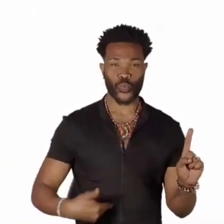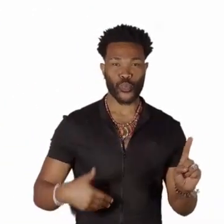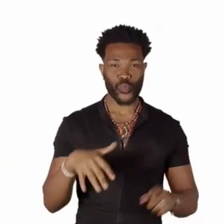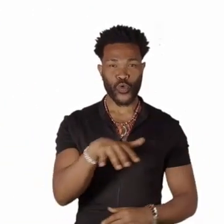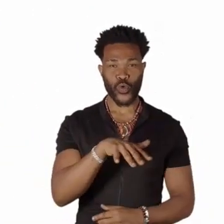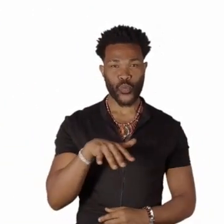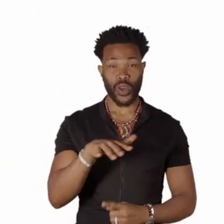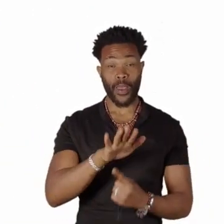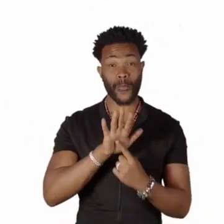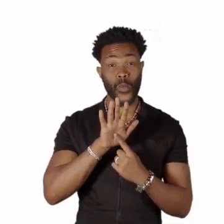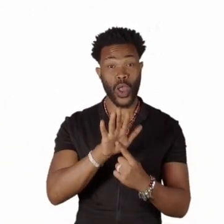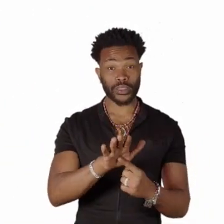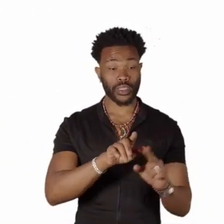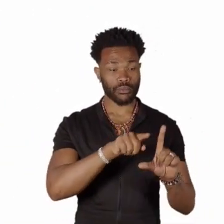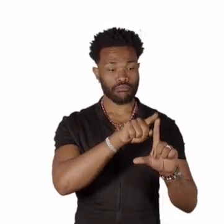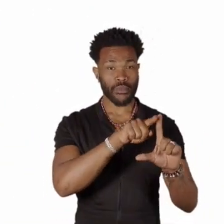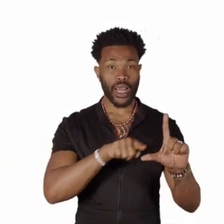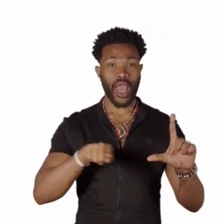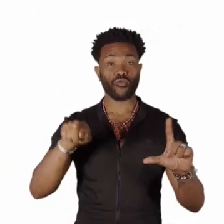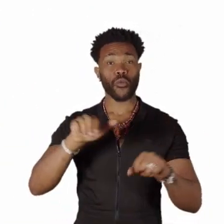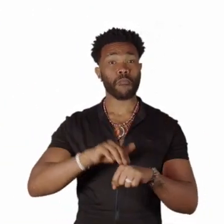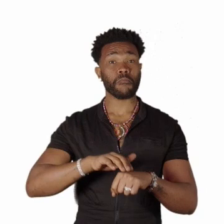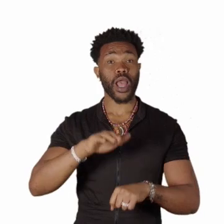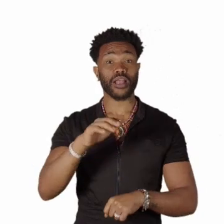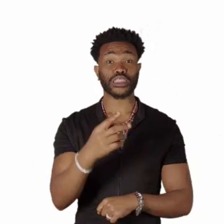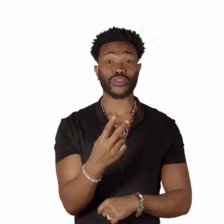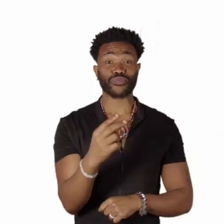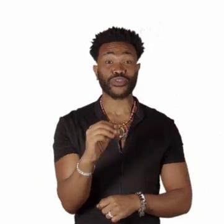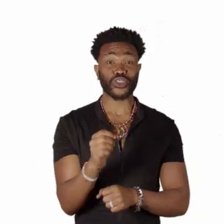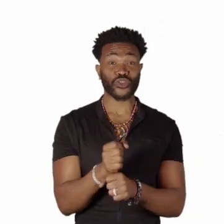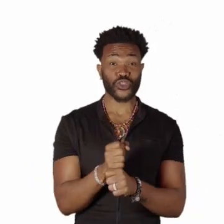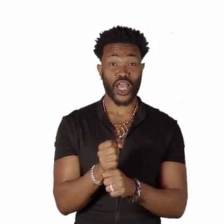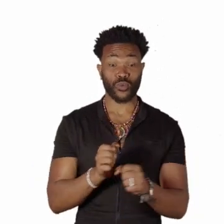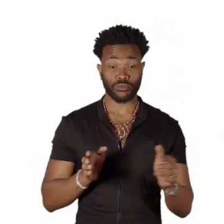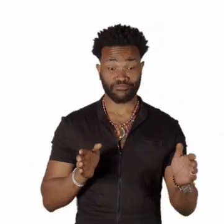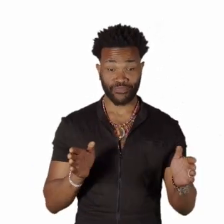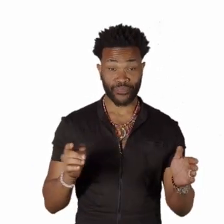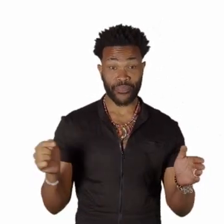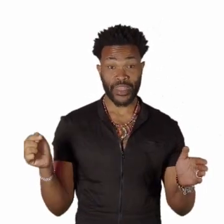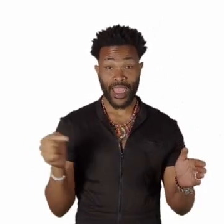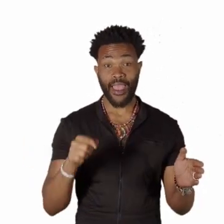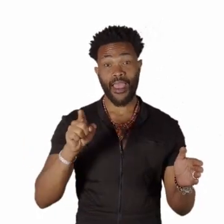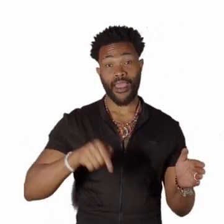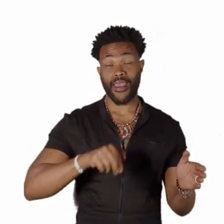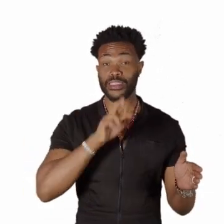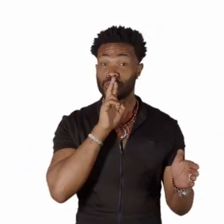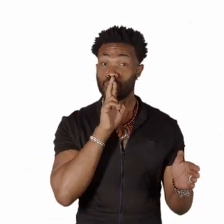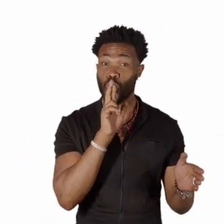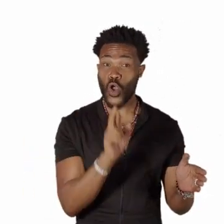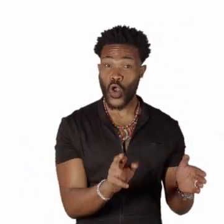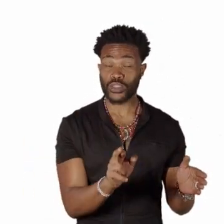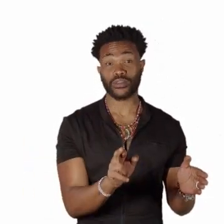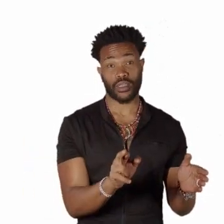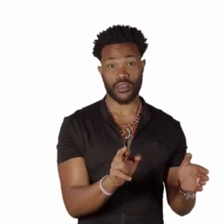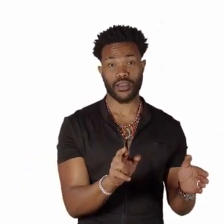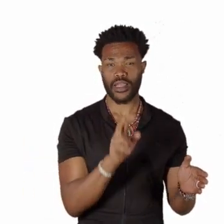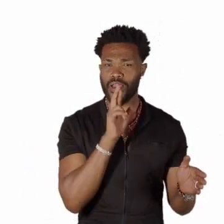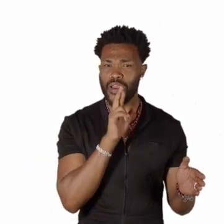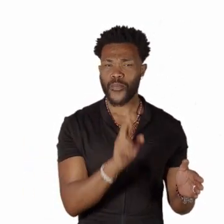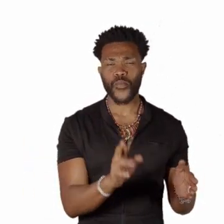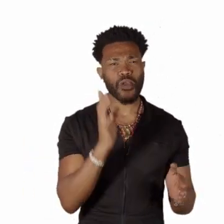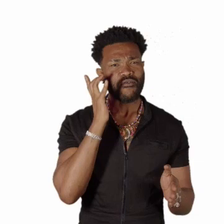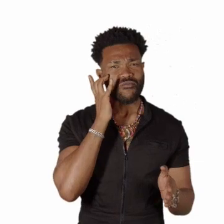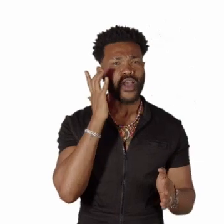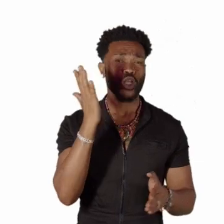trazido, é um gráfico que tem mais de 20 anos, porque ele por si só é uma resposta muito fácil